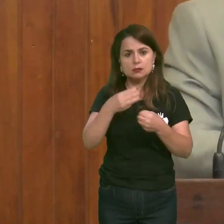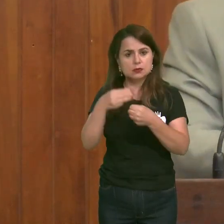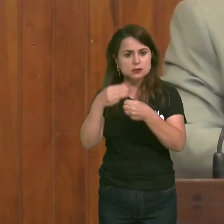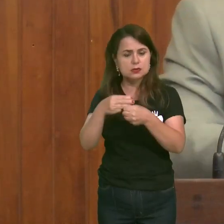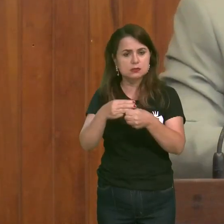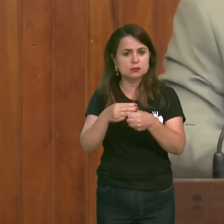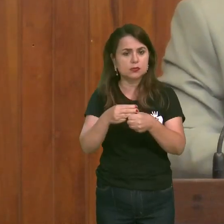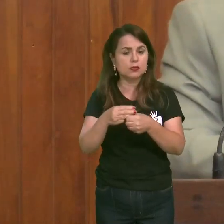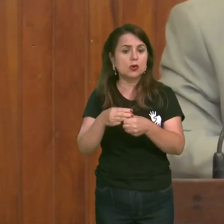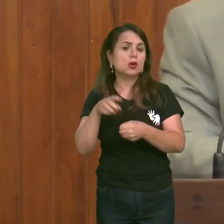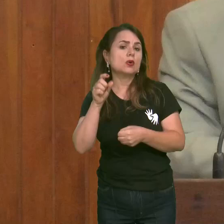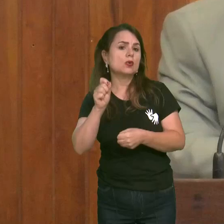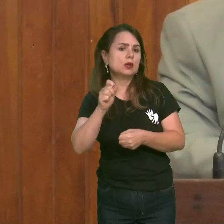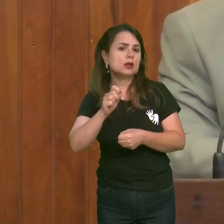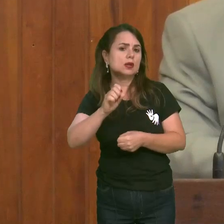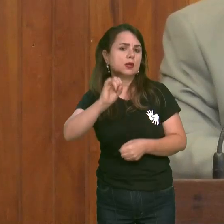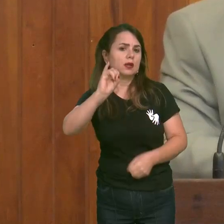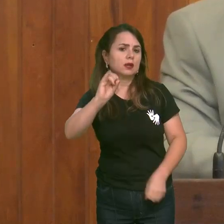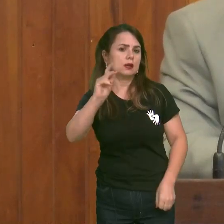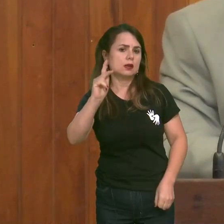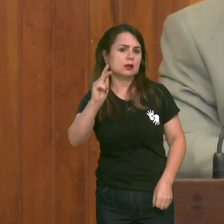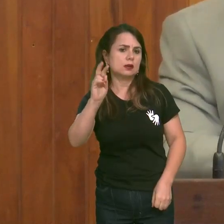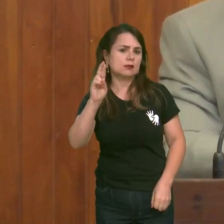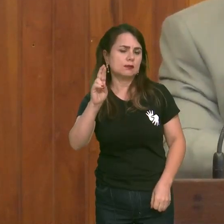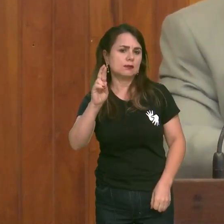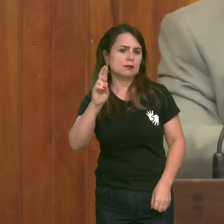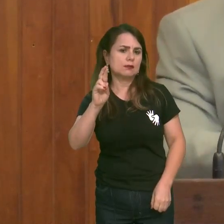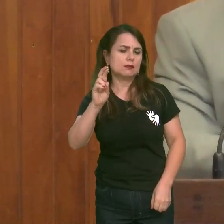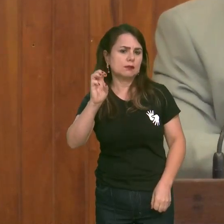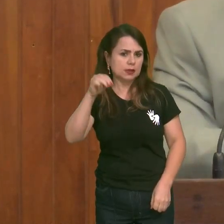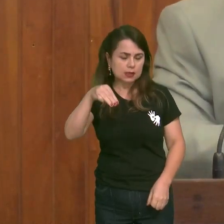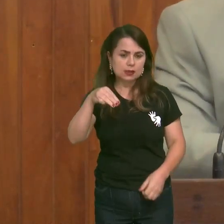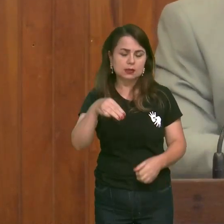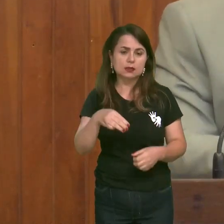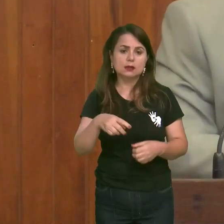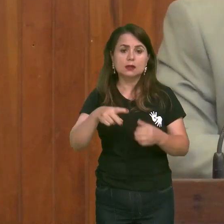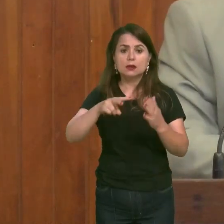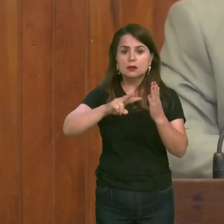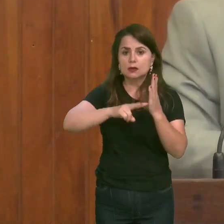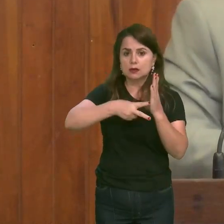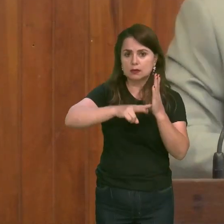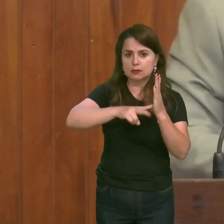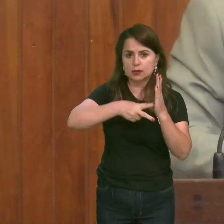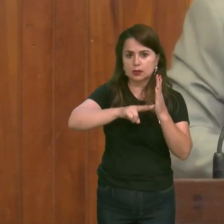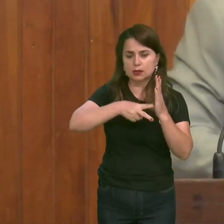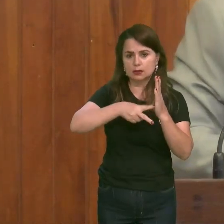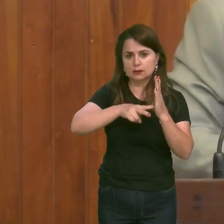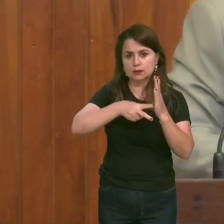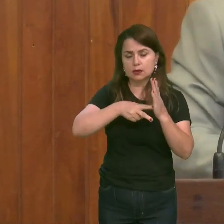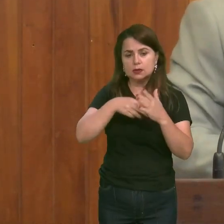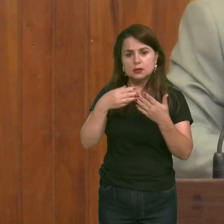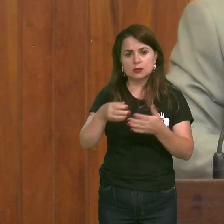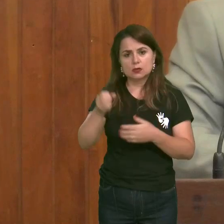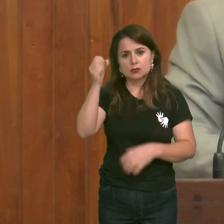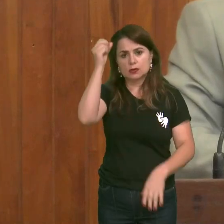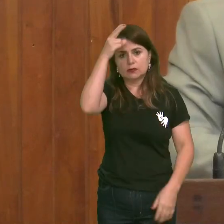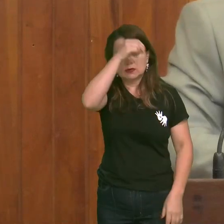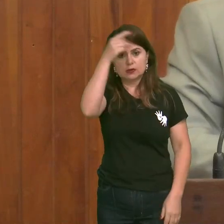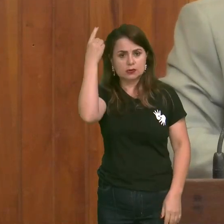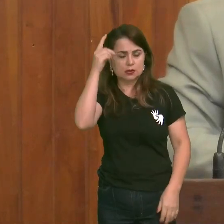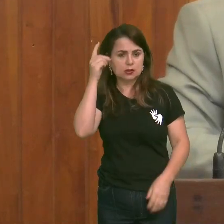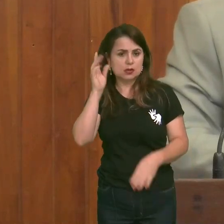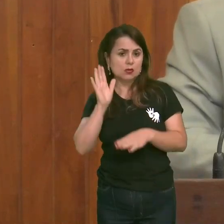desastre de outras administrações anteriores o governo Daniel foi o governo que mais aportou dinheiro no iprem